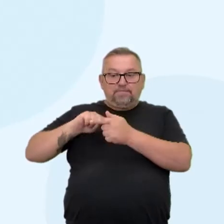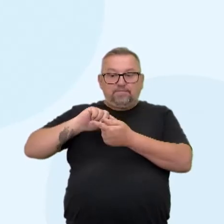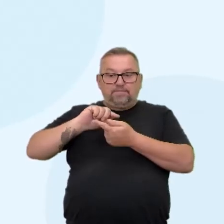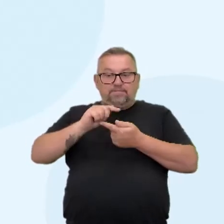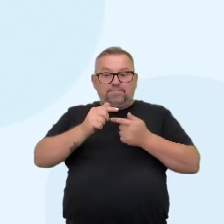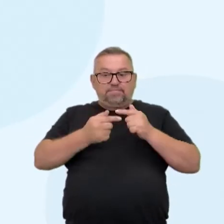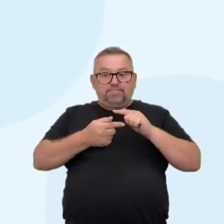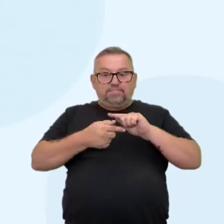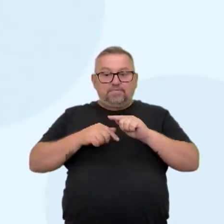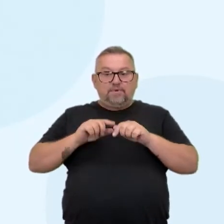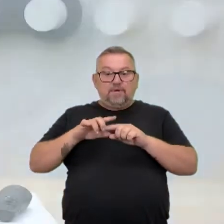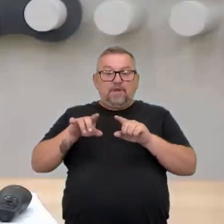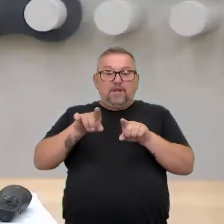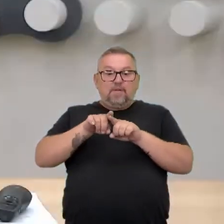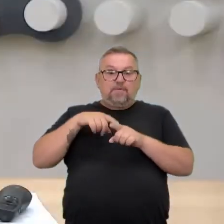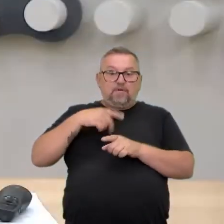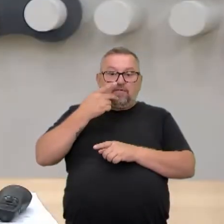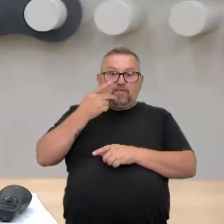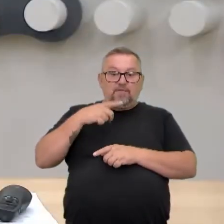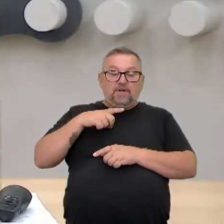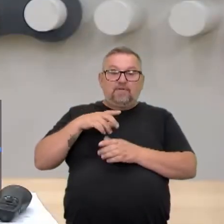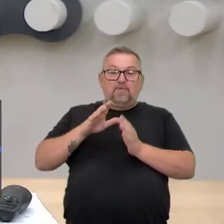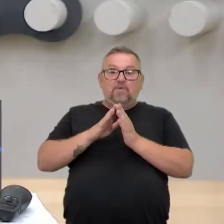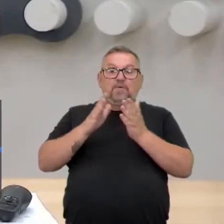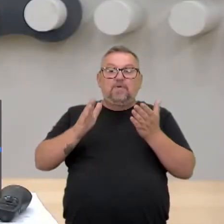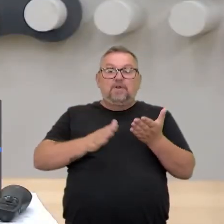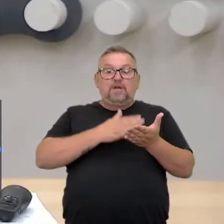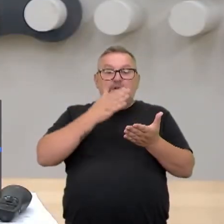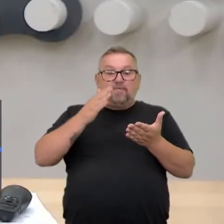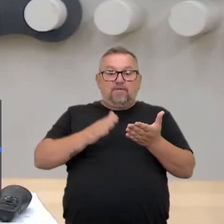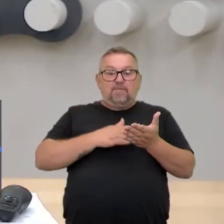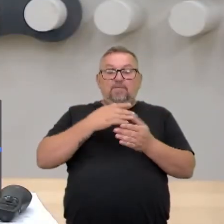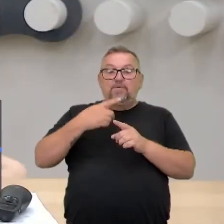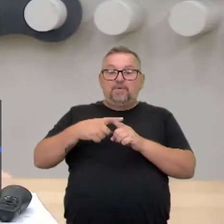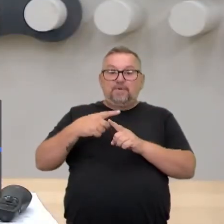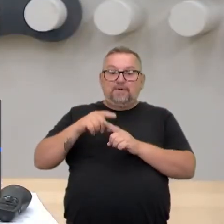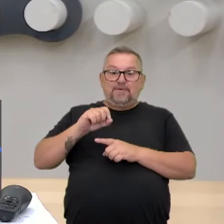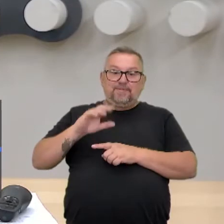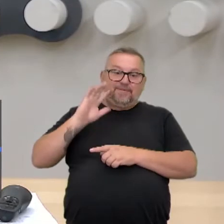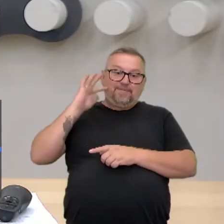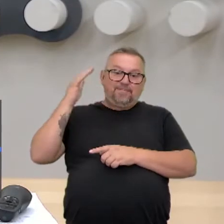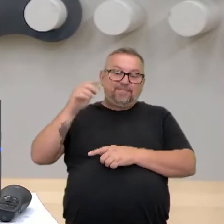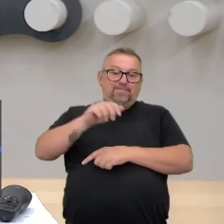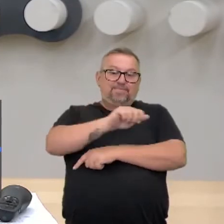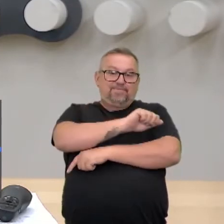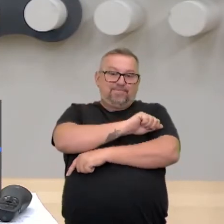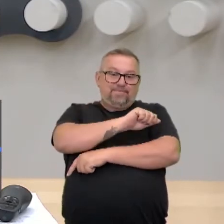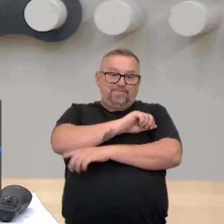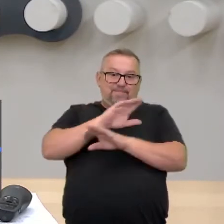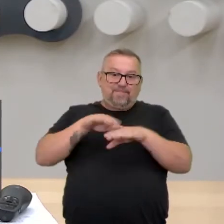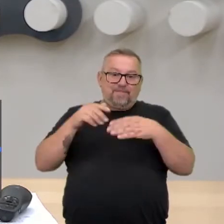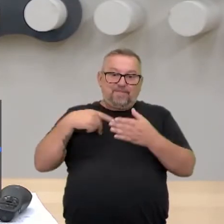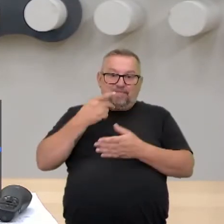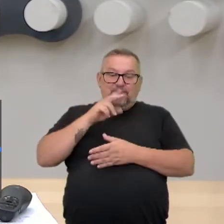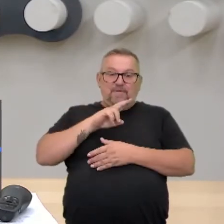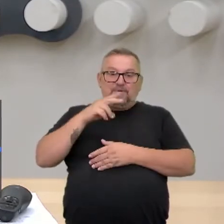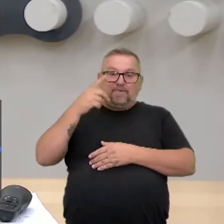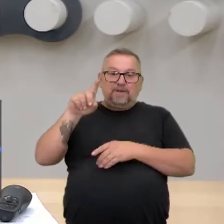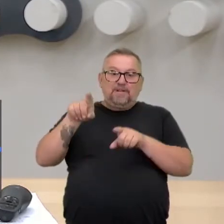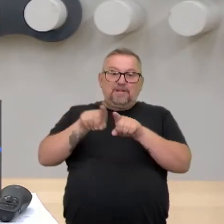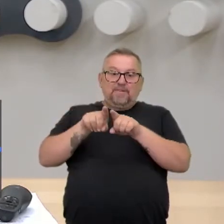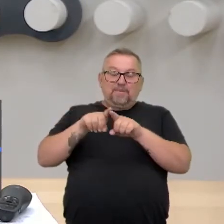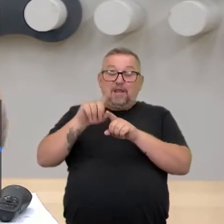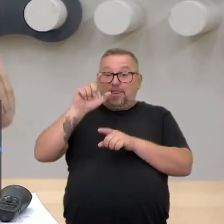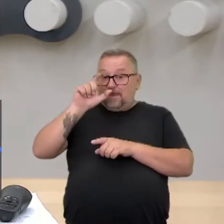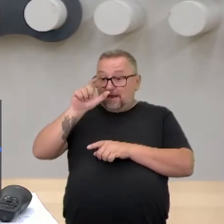EA interessante que a gente fale sobre o livro né geometria porque normalmente os estudantes né quando a gente fala no no Renê